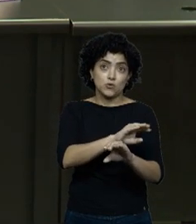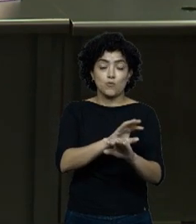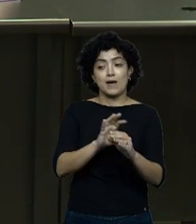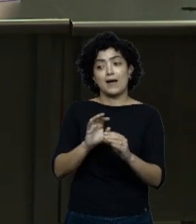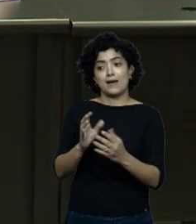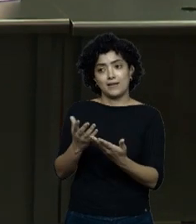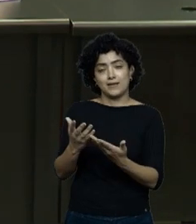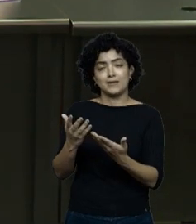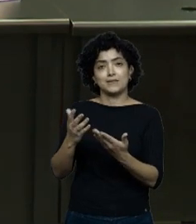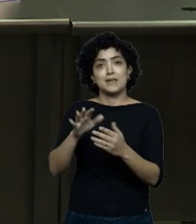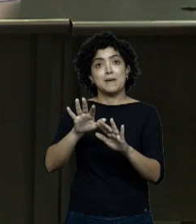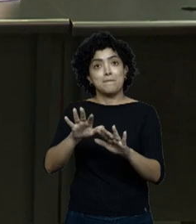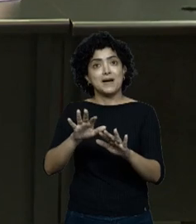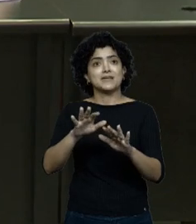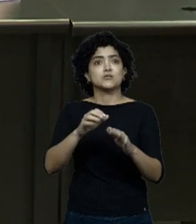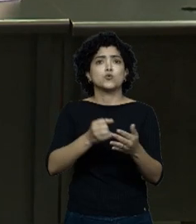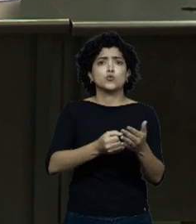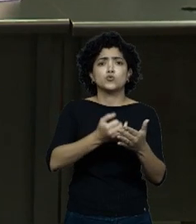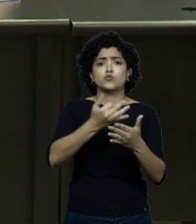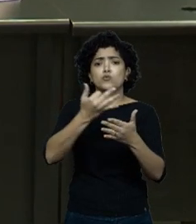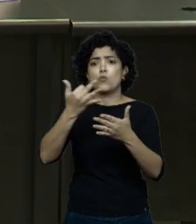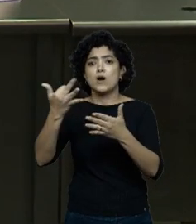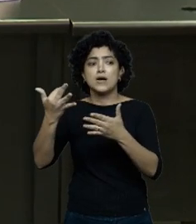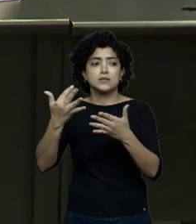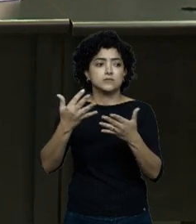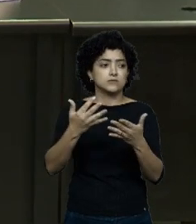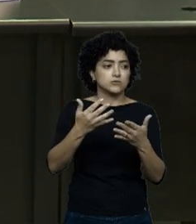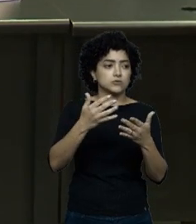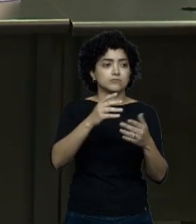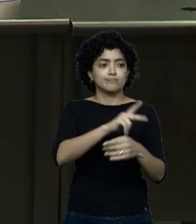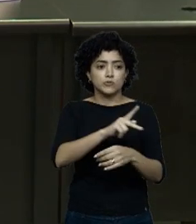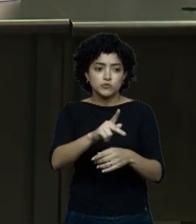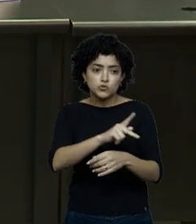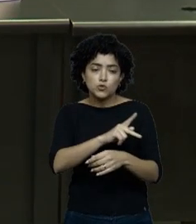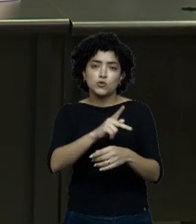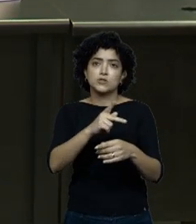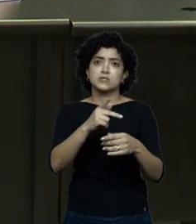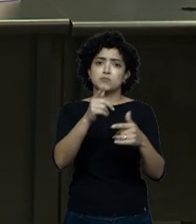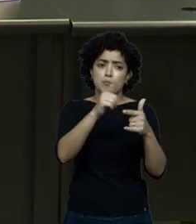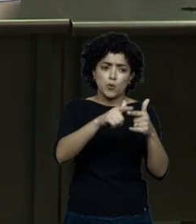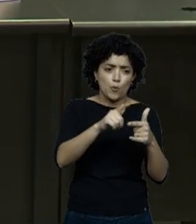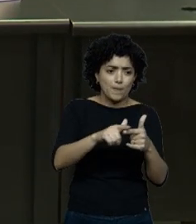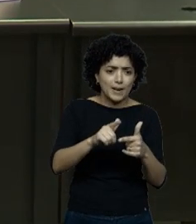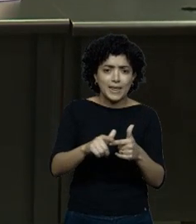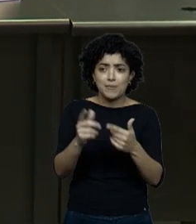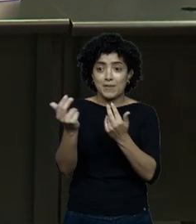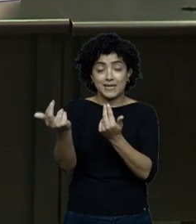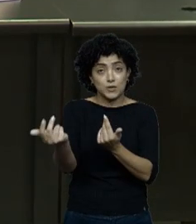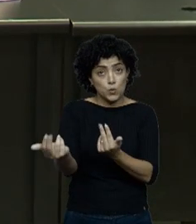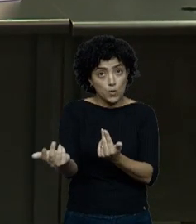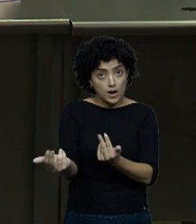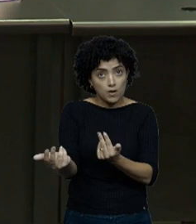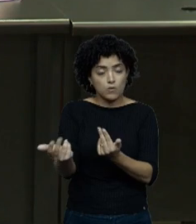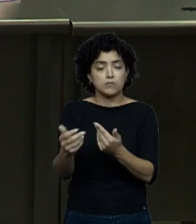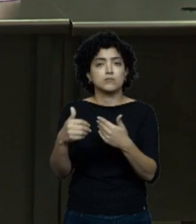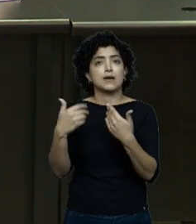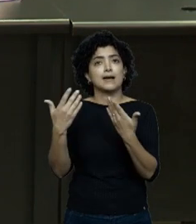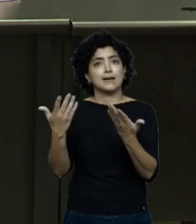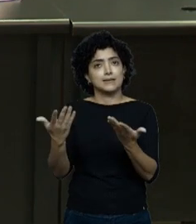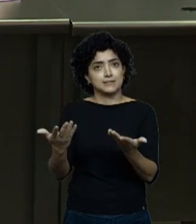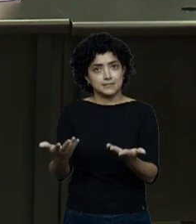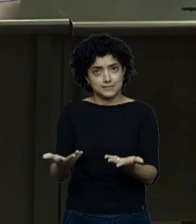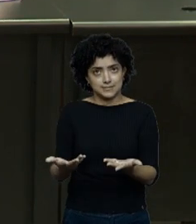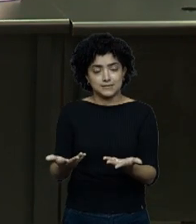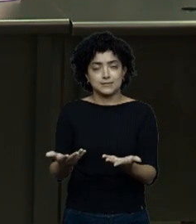seu direito agora quando vários professores tem o mesmo problema na redação aí esse E